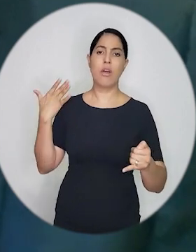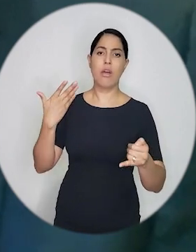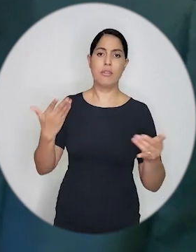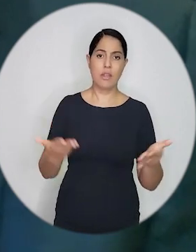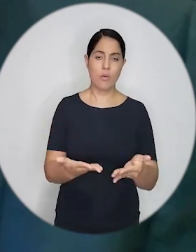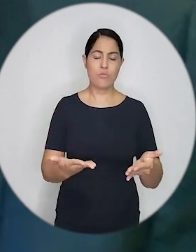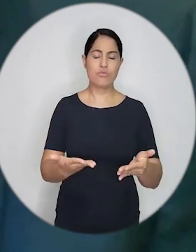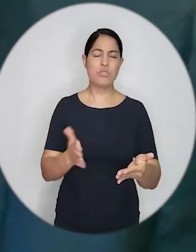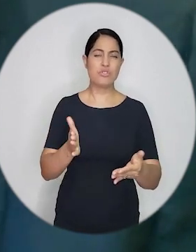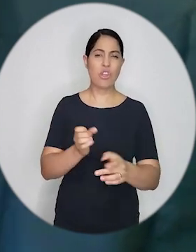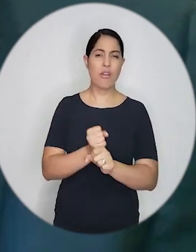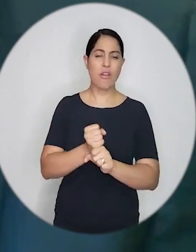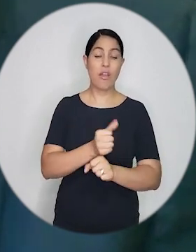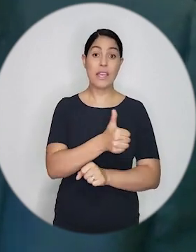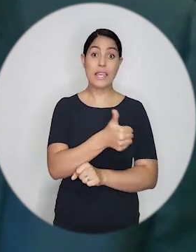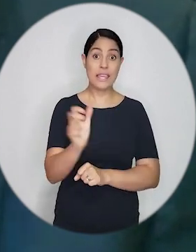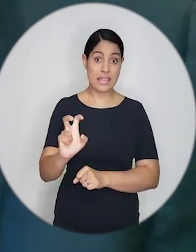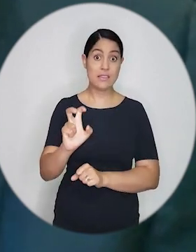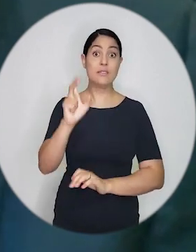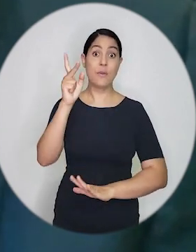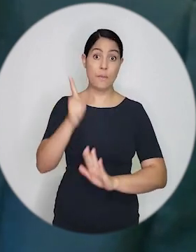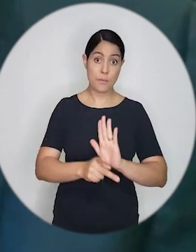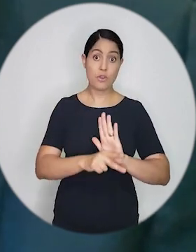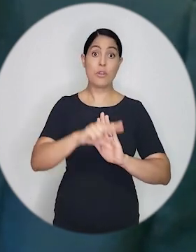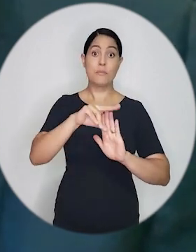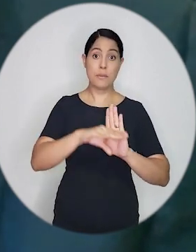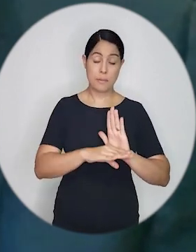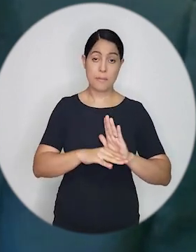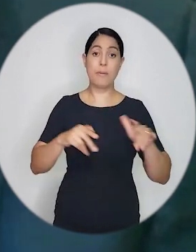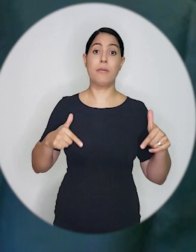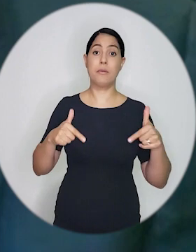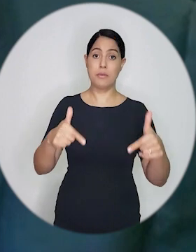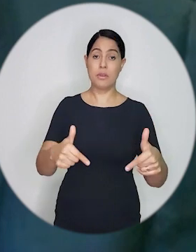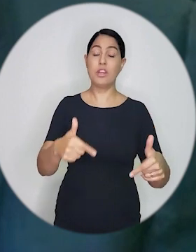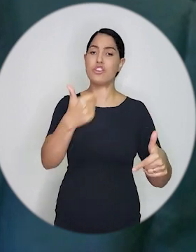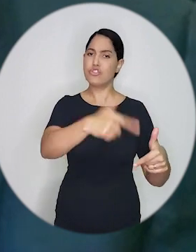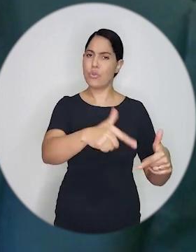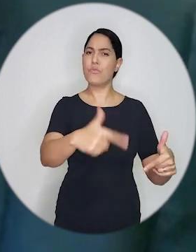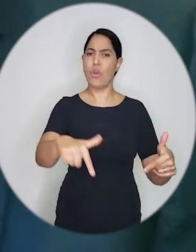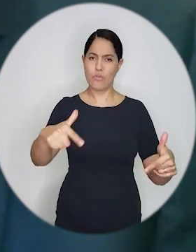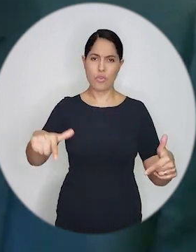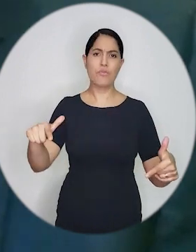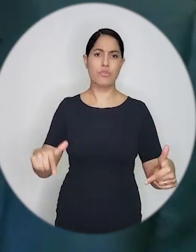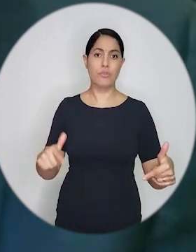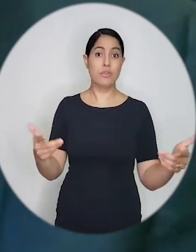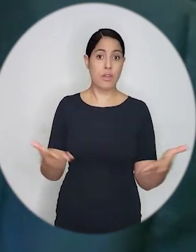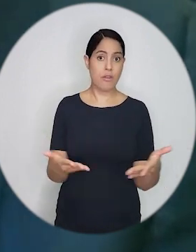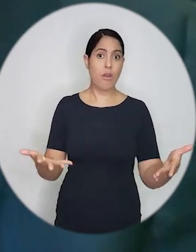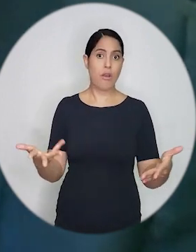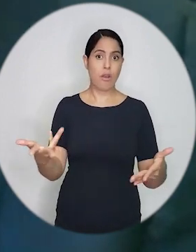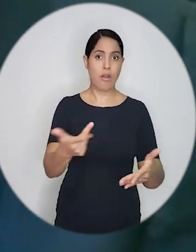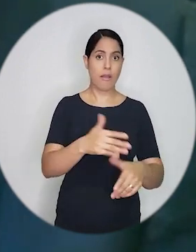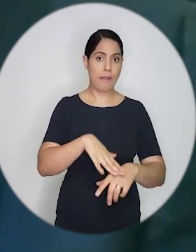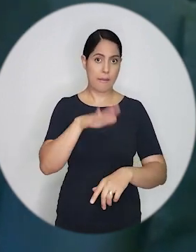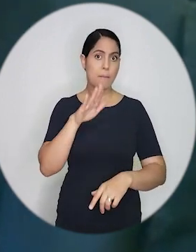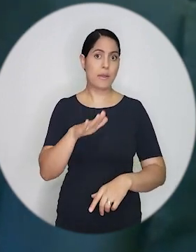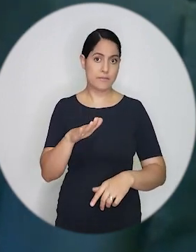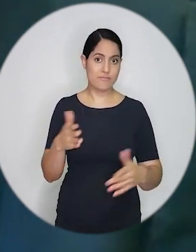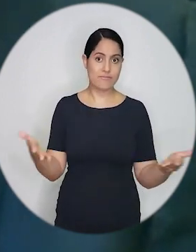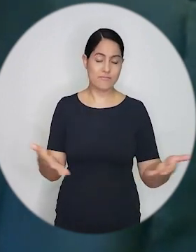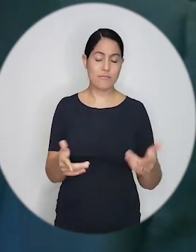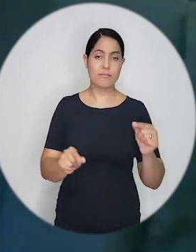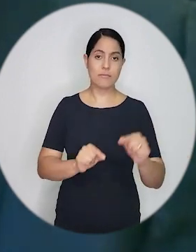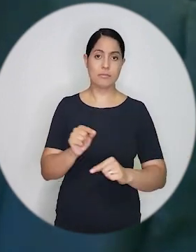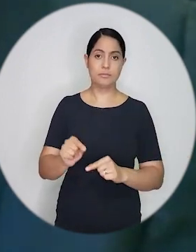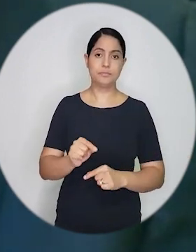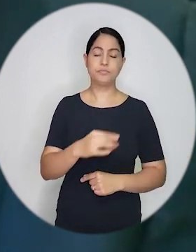para cá, 15 anos se passaram e esse programa vem sucessivas vezes sendo repetido